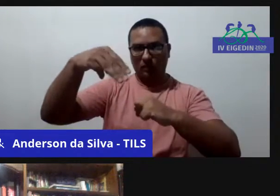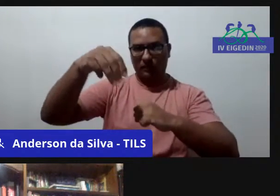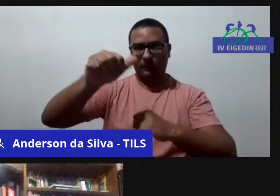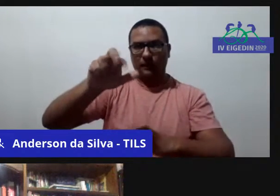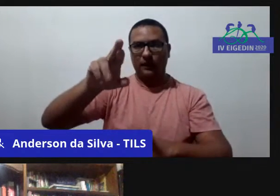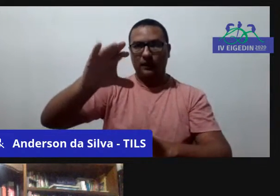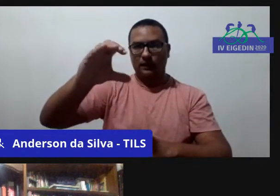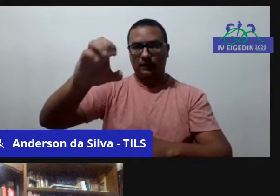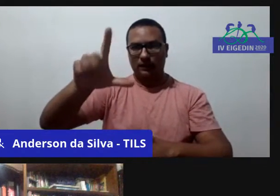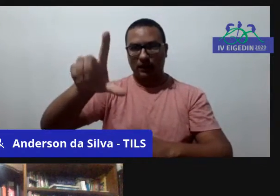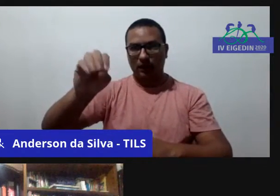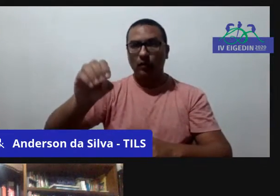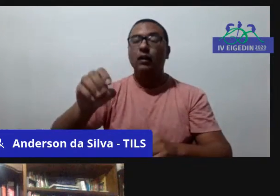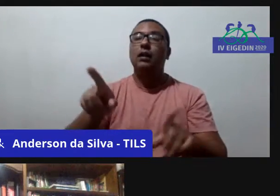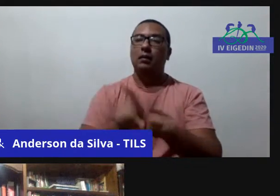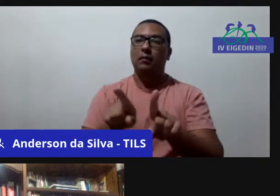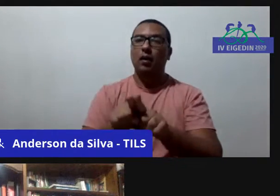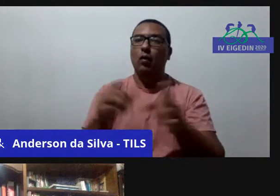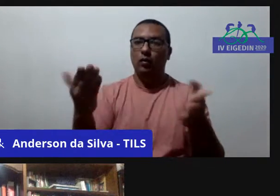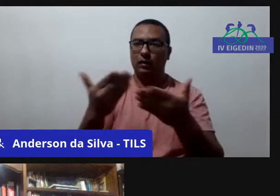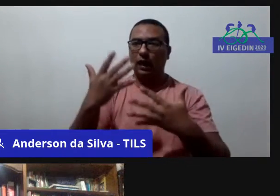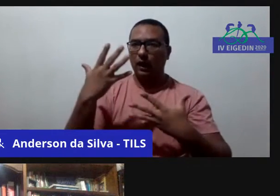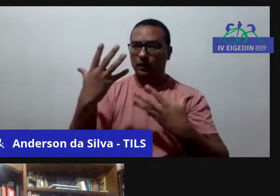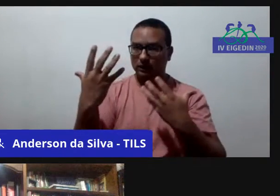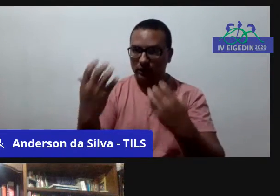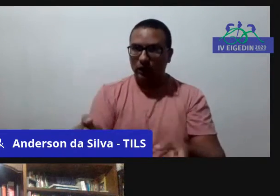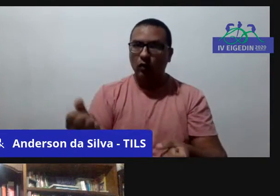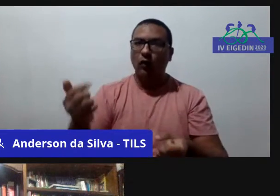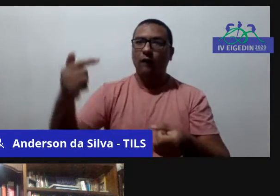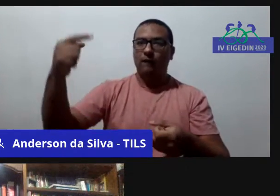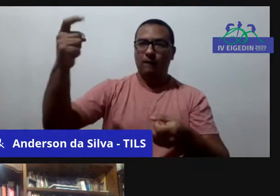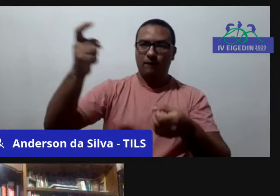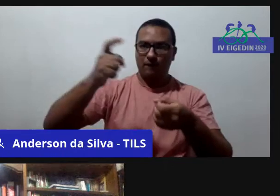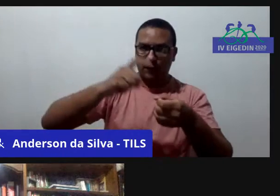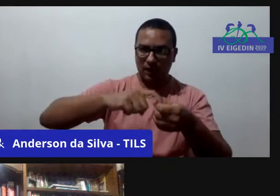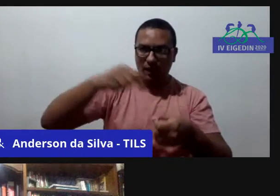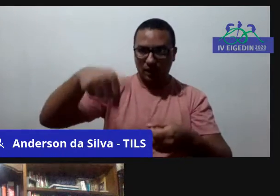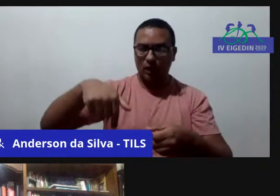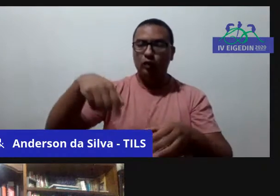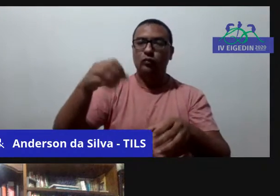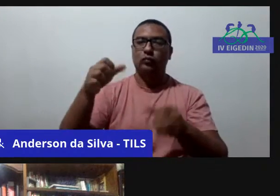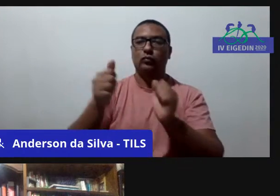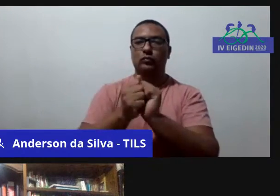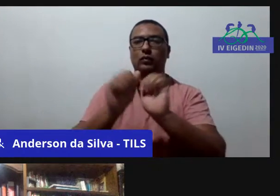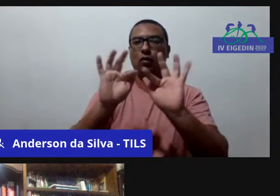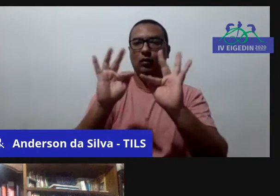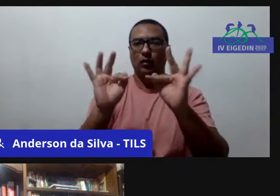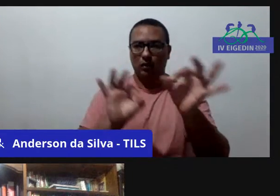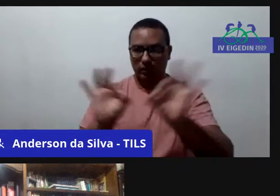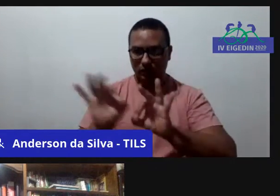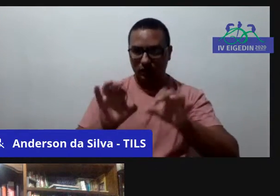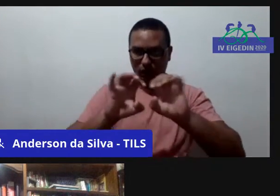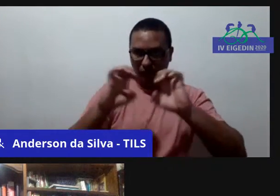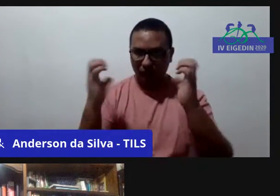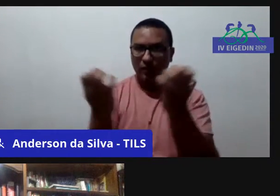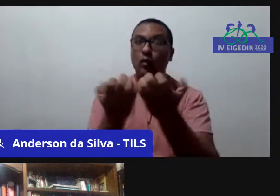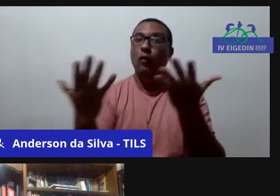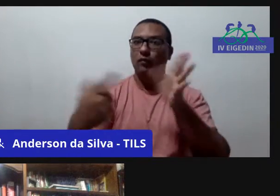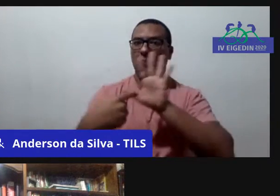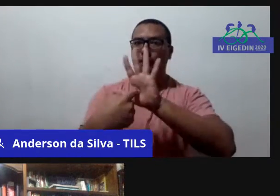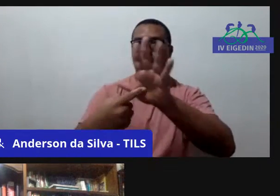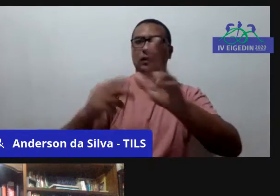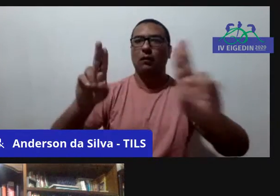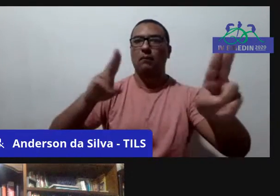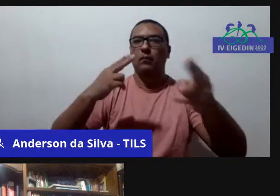que gentilmente aceitou o convite da organização desse evento e fará uma apresentação musical como parte da